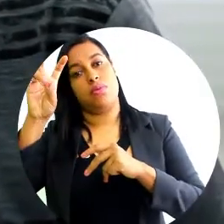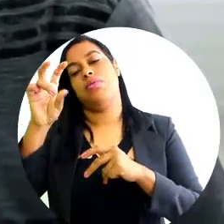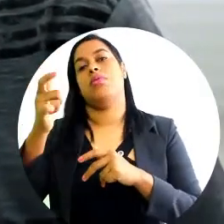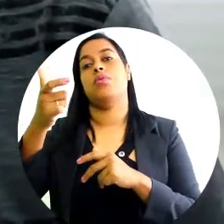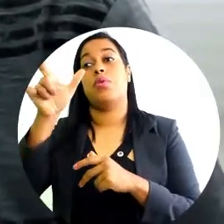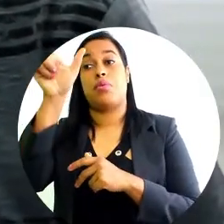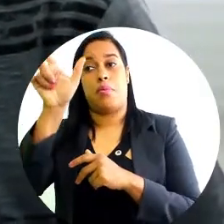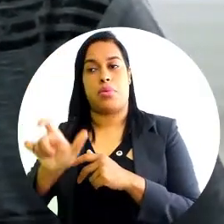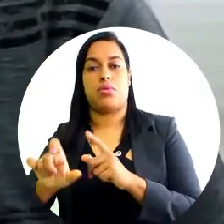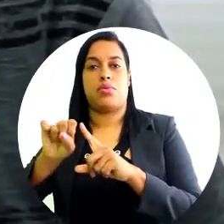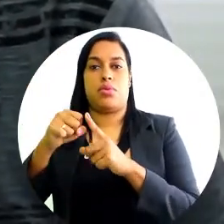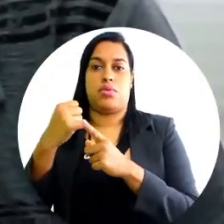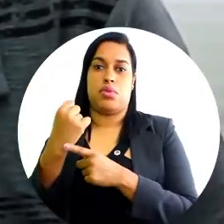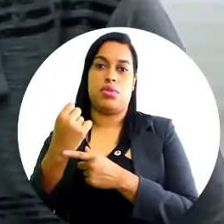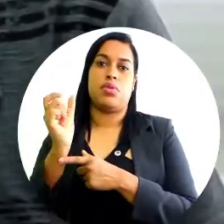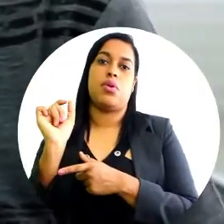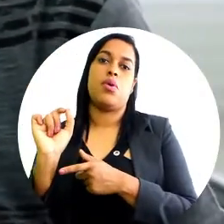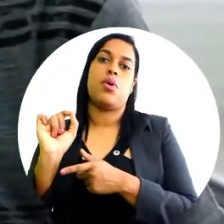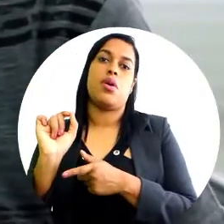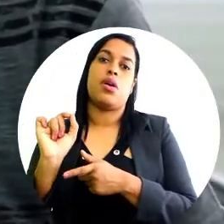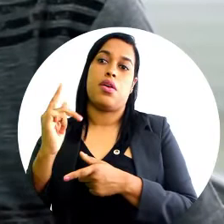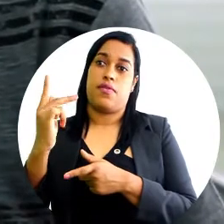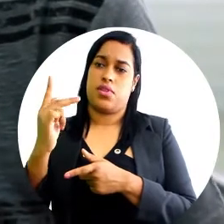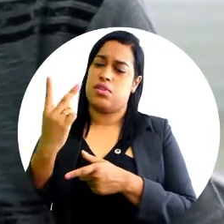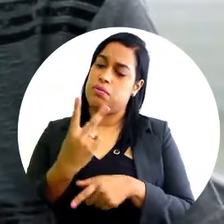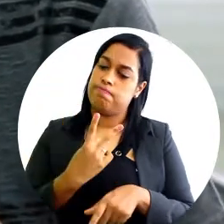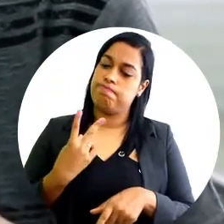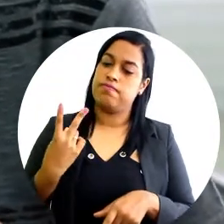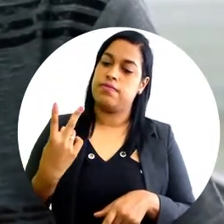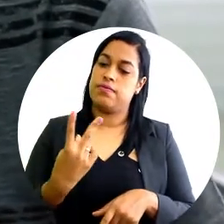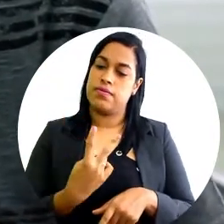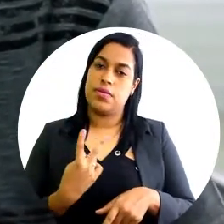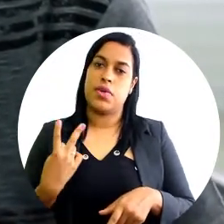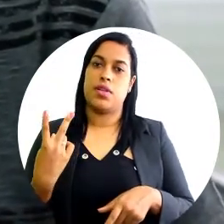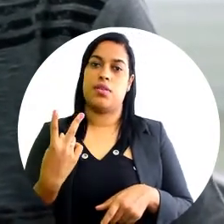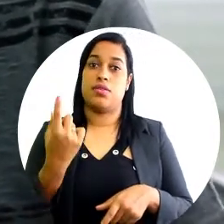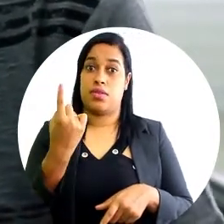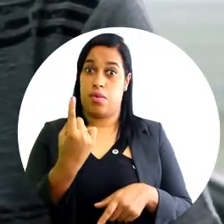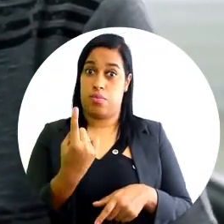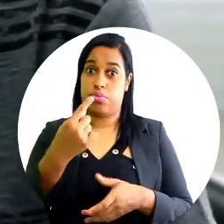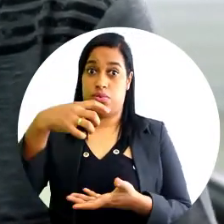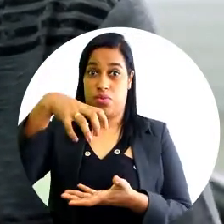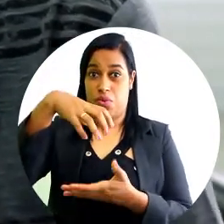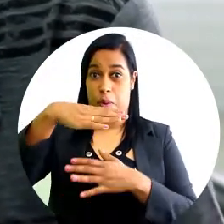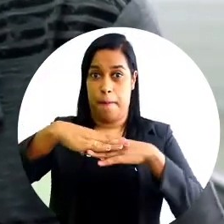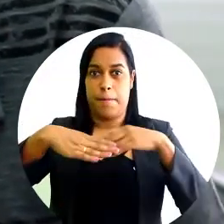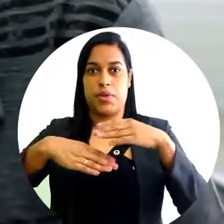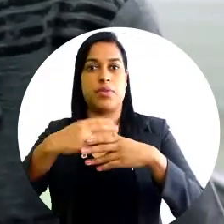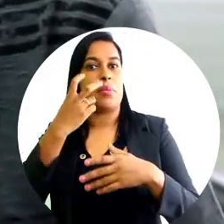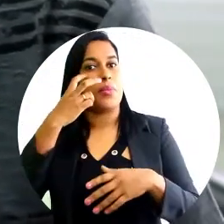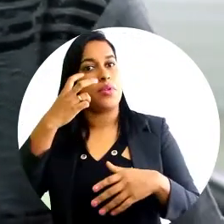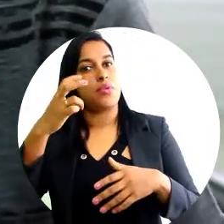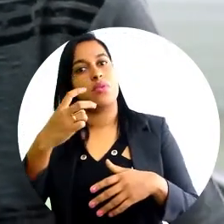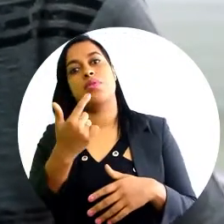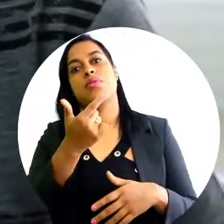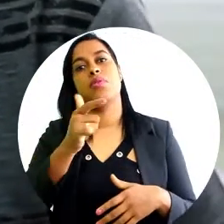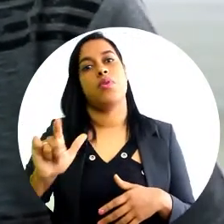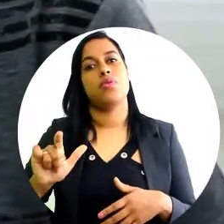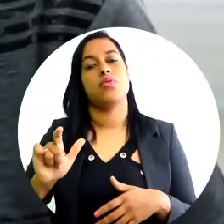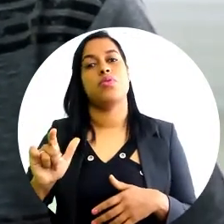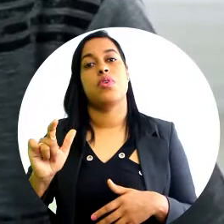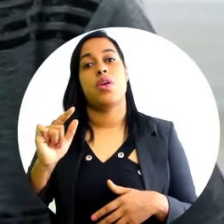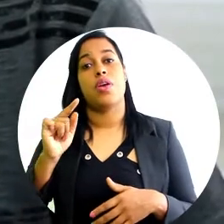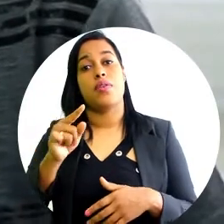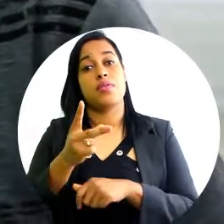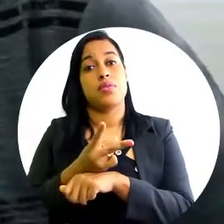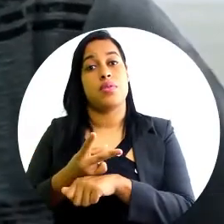postura dentro da sociedade, onde, em vez de você supervalorizar um comportamento cultural em detrimento